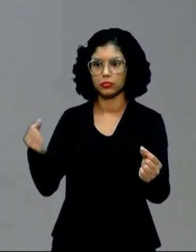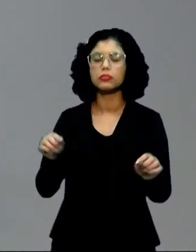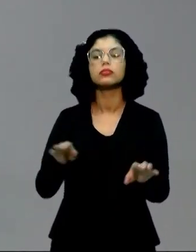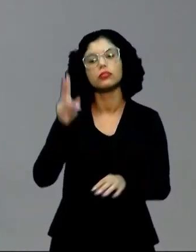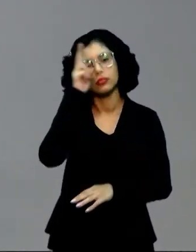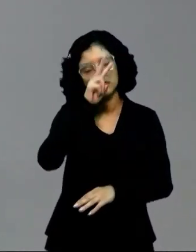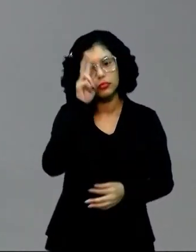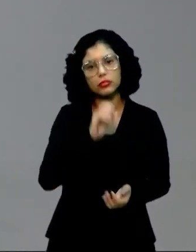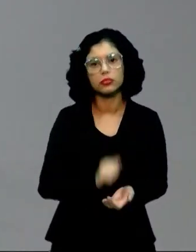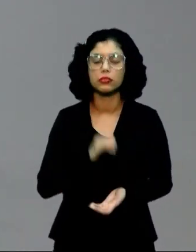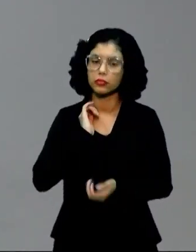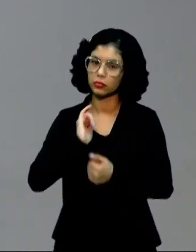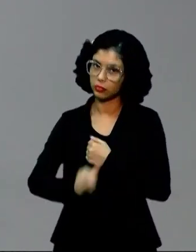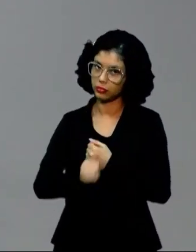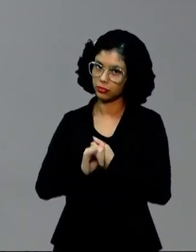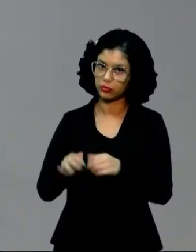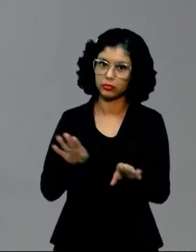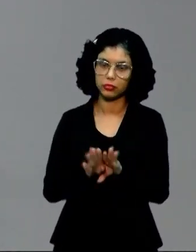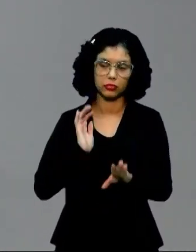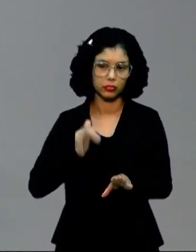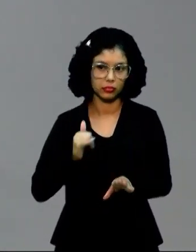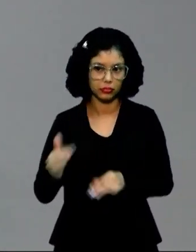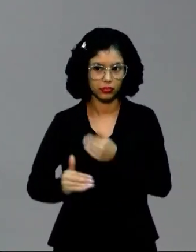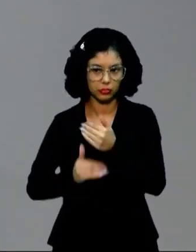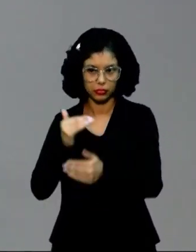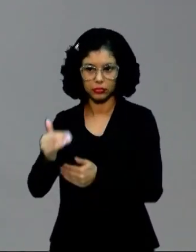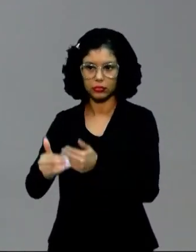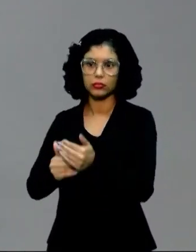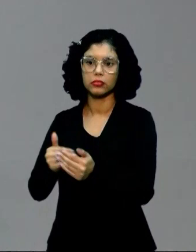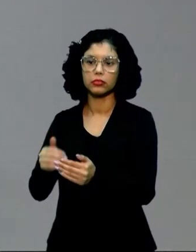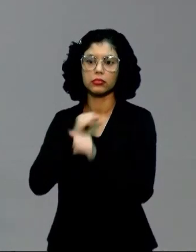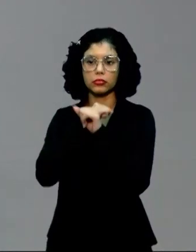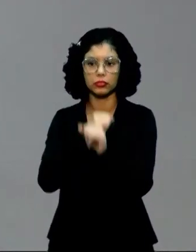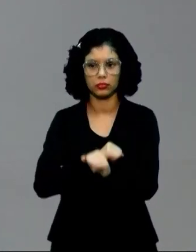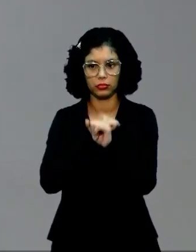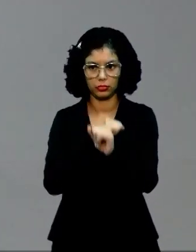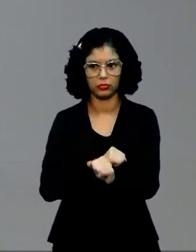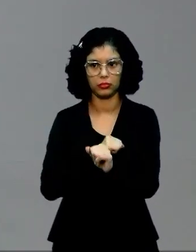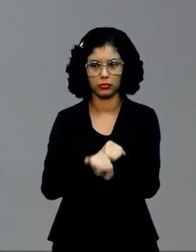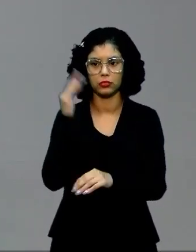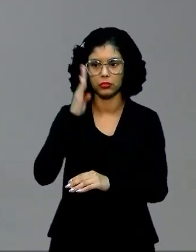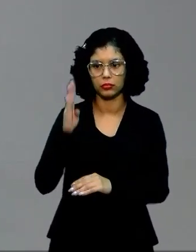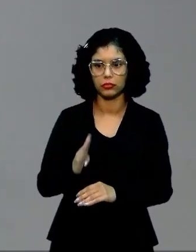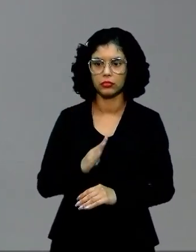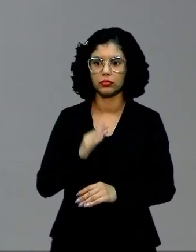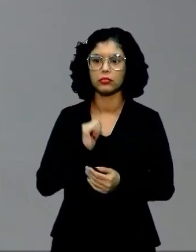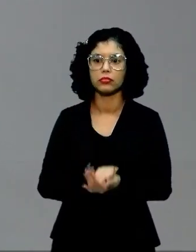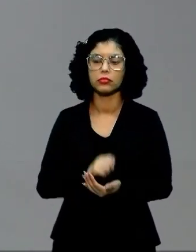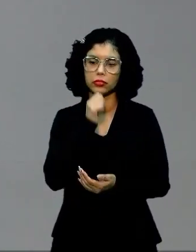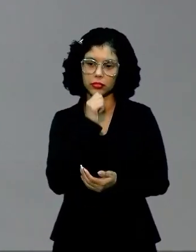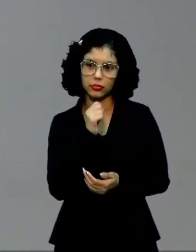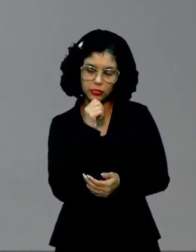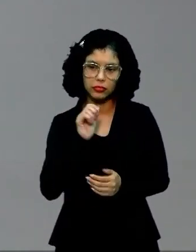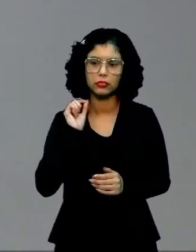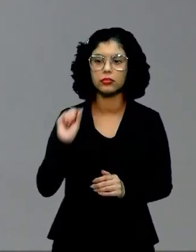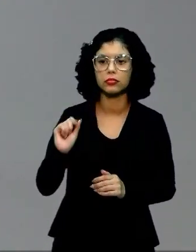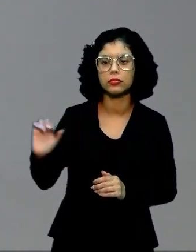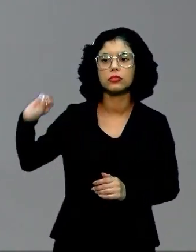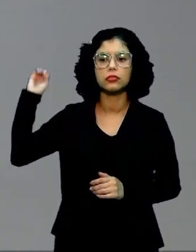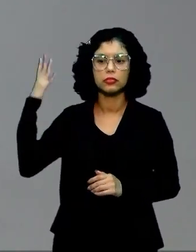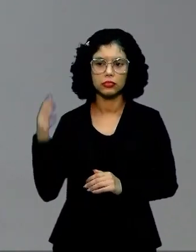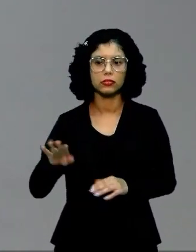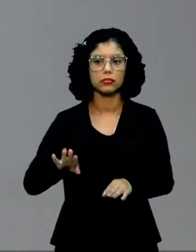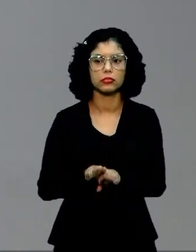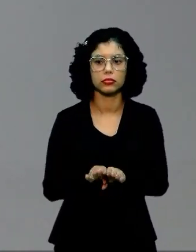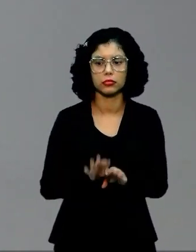nós estamos em uma narrativa que se desenvolve nesse período de escravidão no Brasil. E aí, o que acontece?